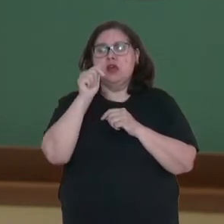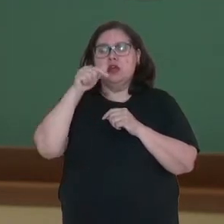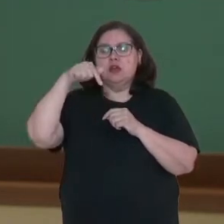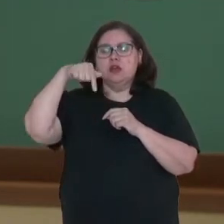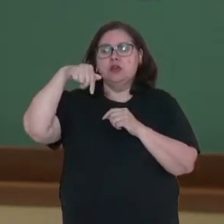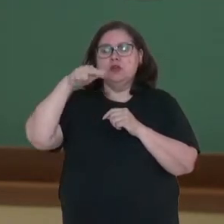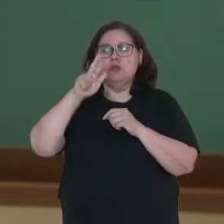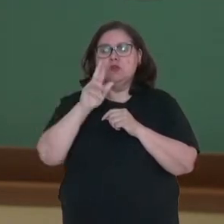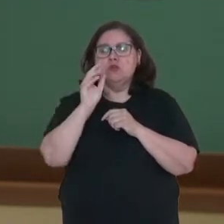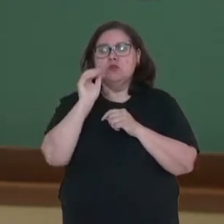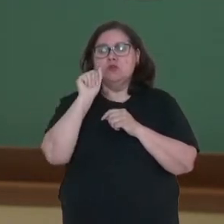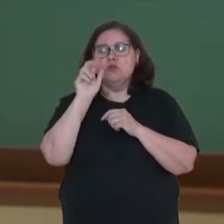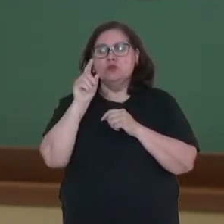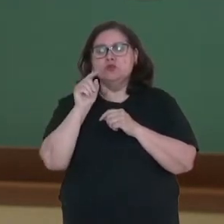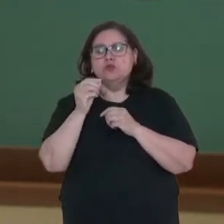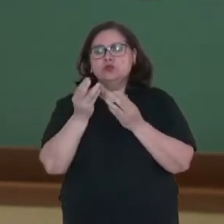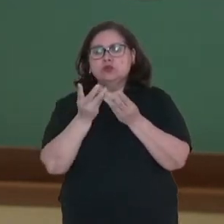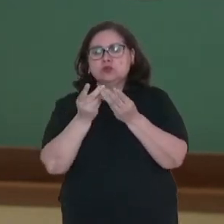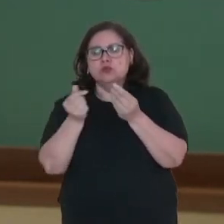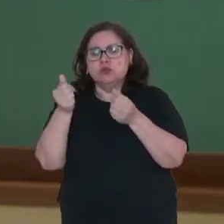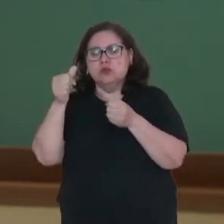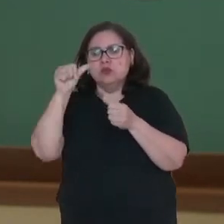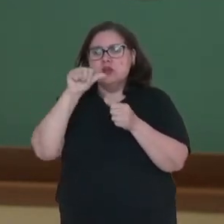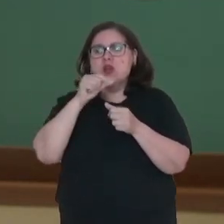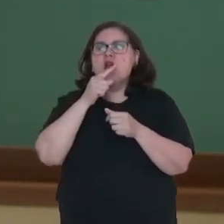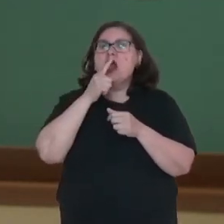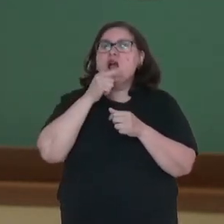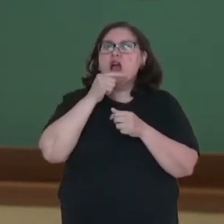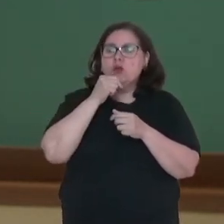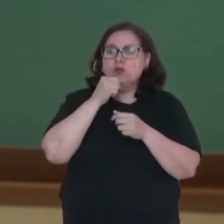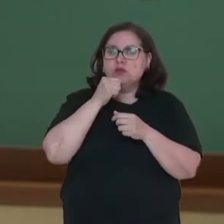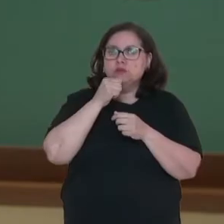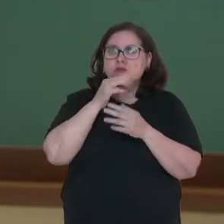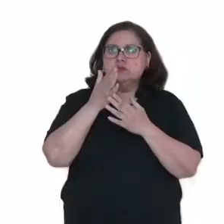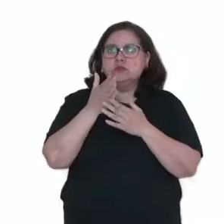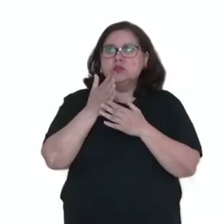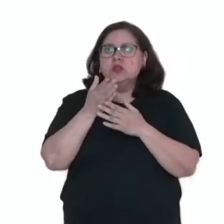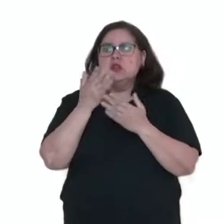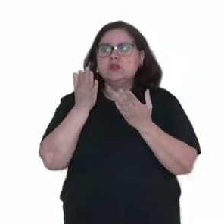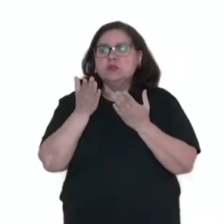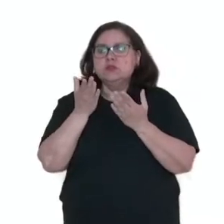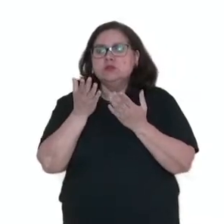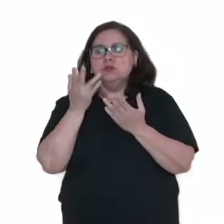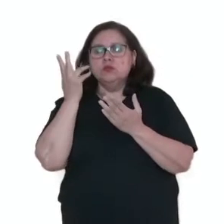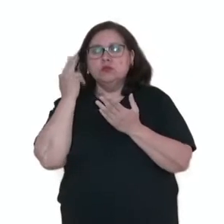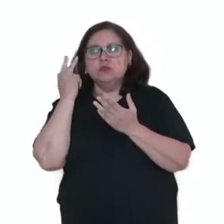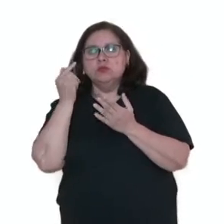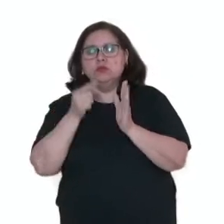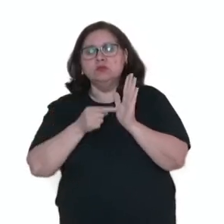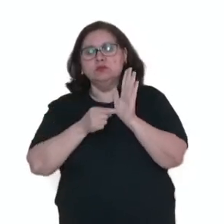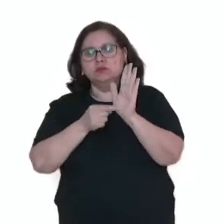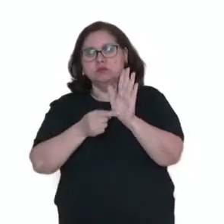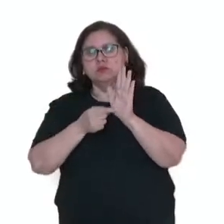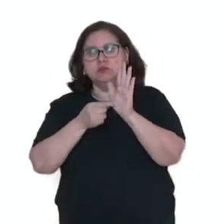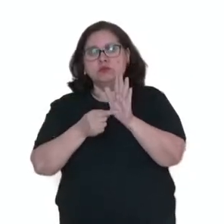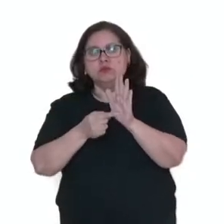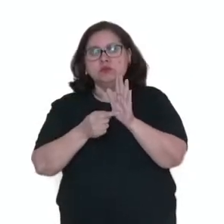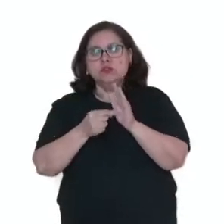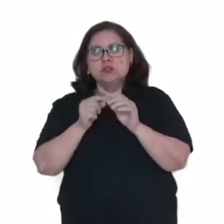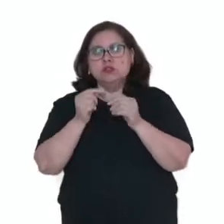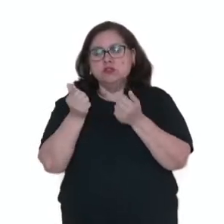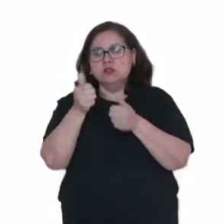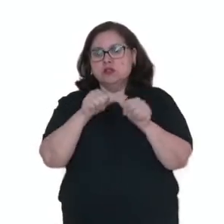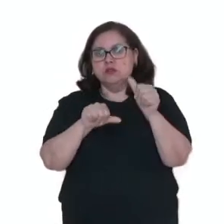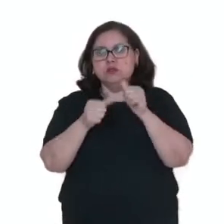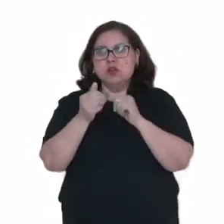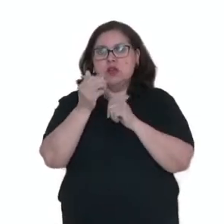uma solução cujo solvente é a água. E normalmente é mostrada em equações